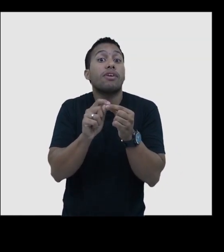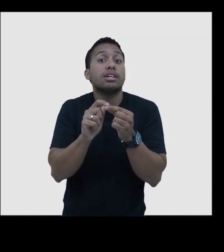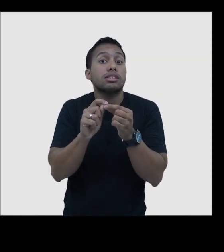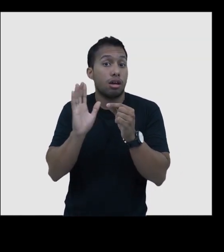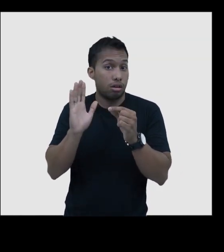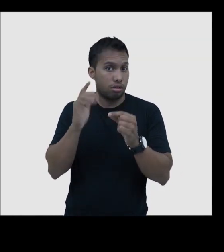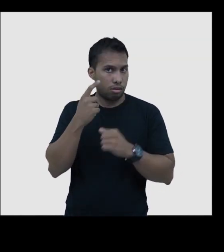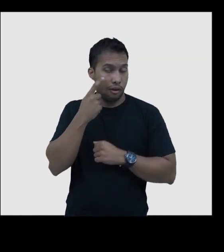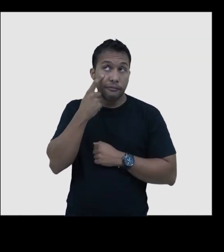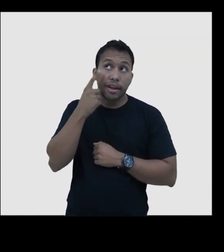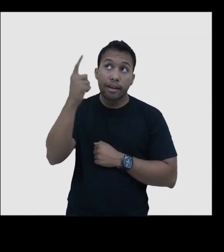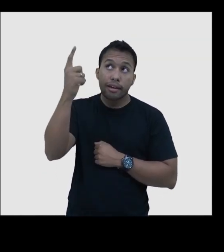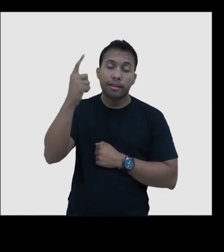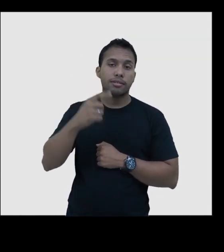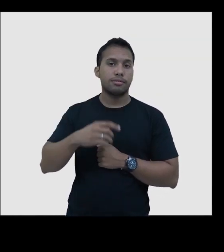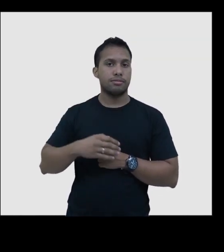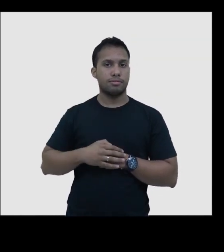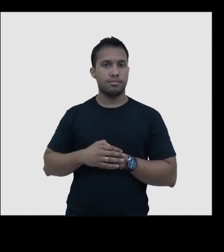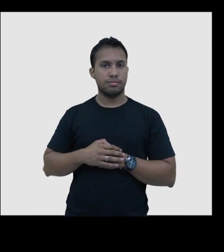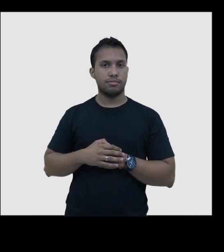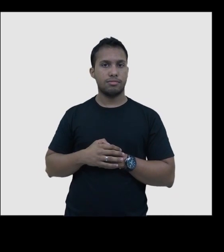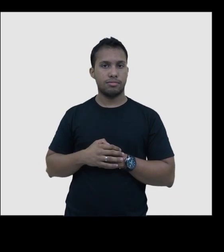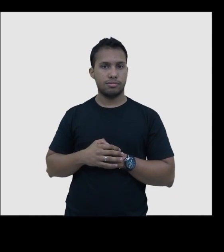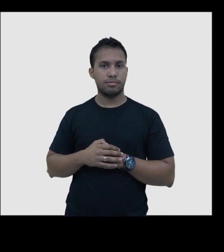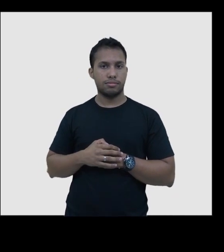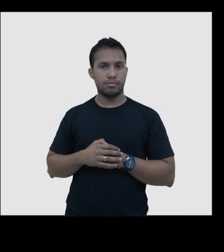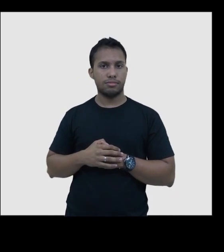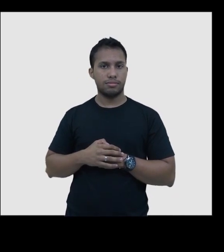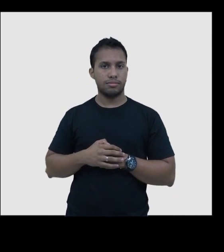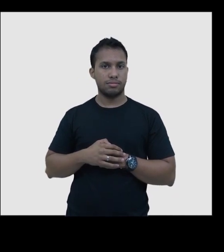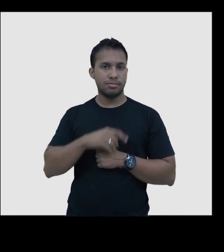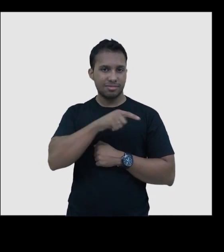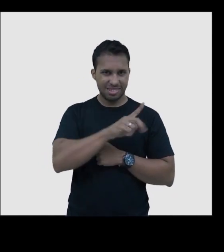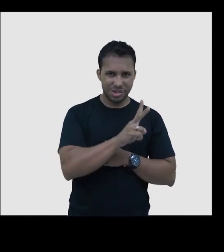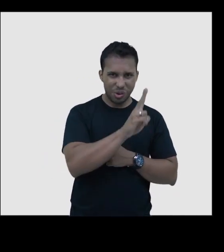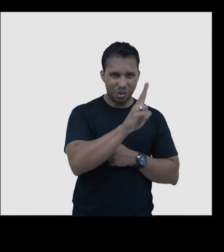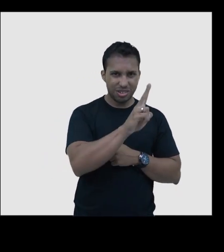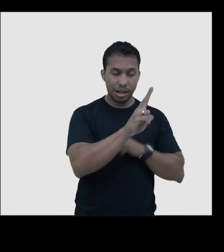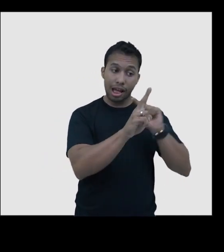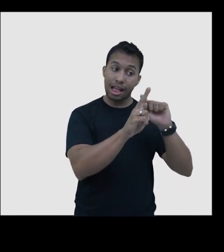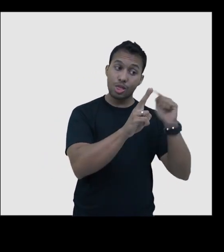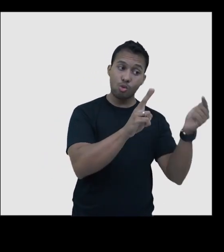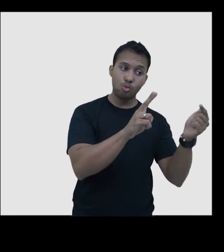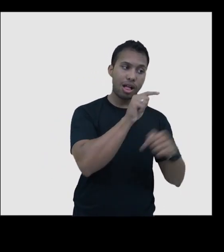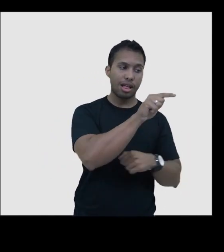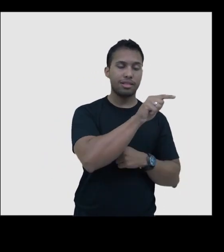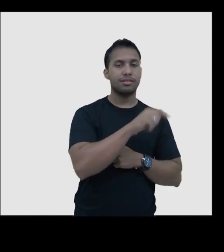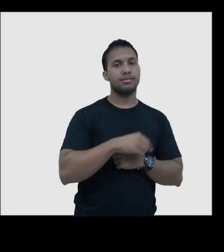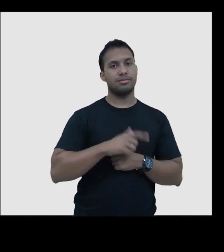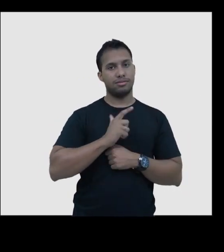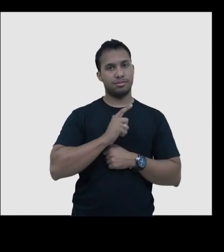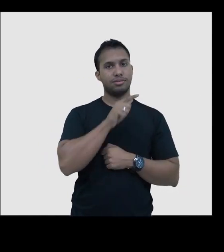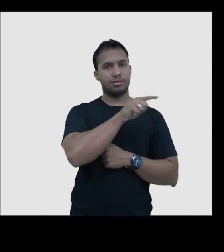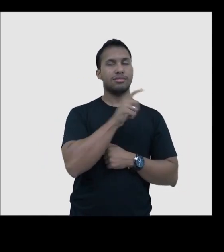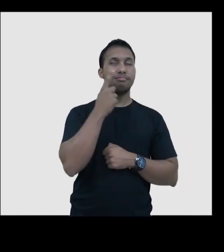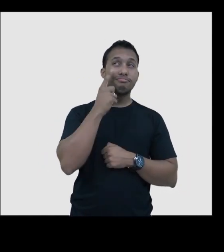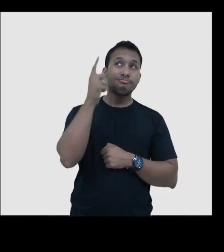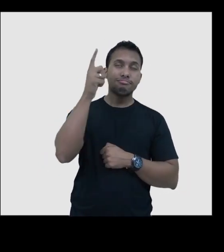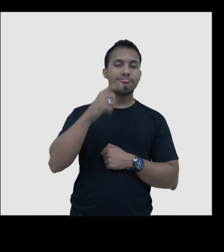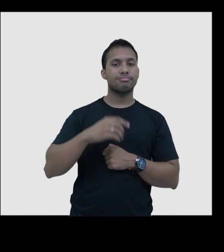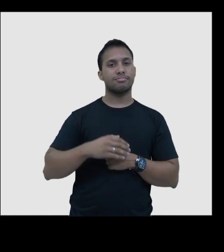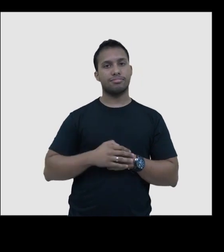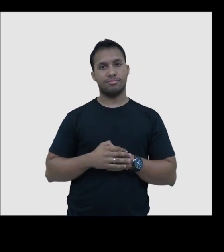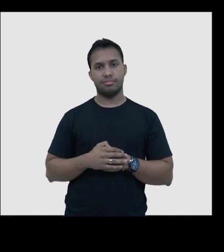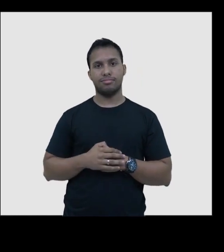essa ferramenta que está aqui do lado da ferramenta de corte. É a ferramenta Rage Stretch